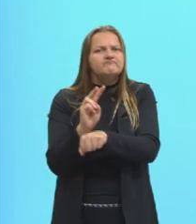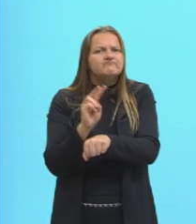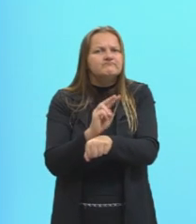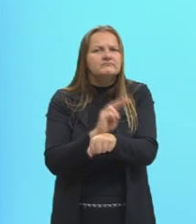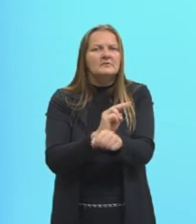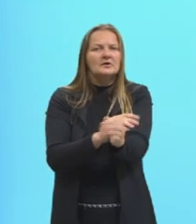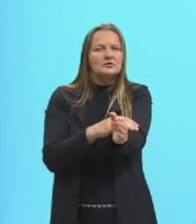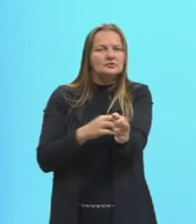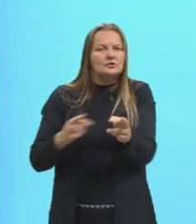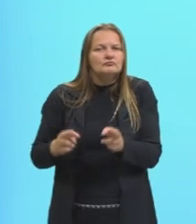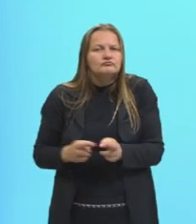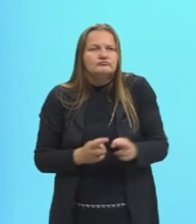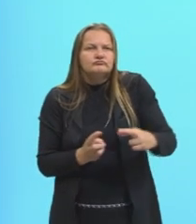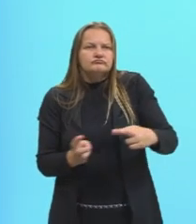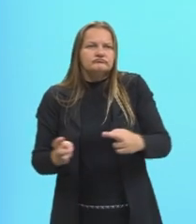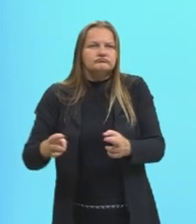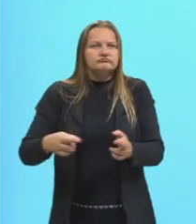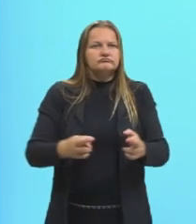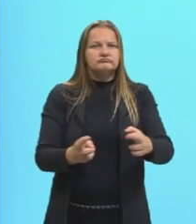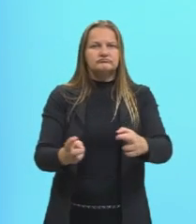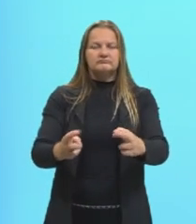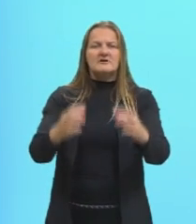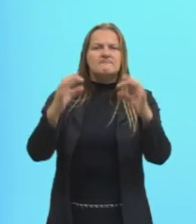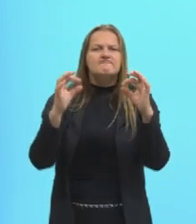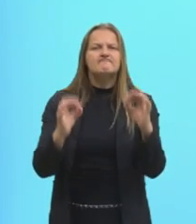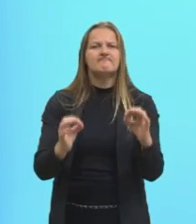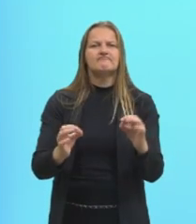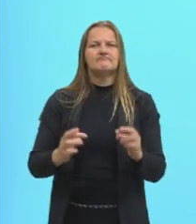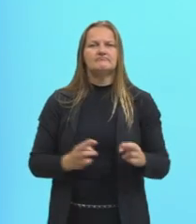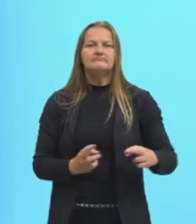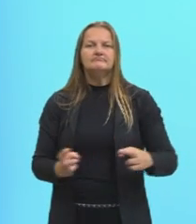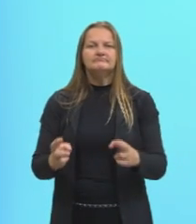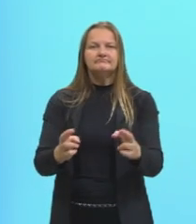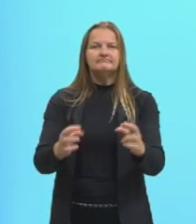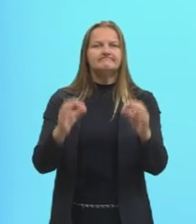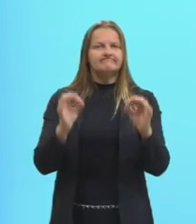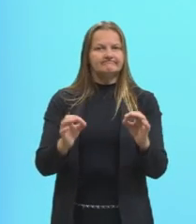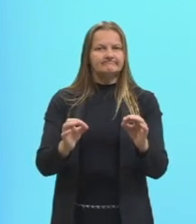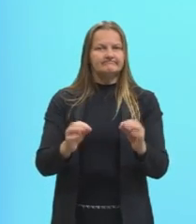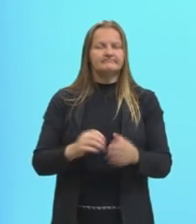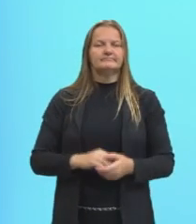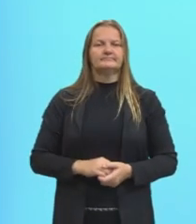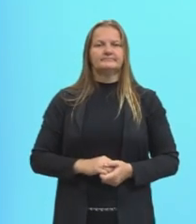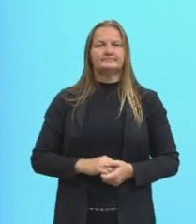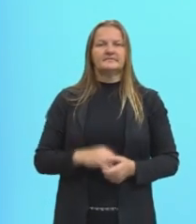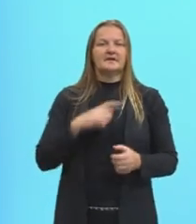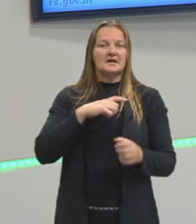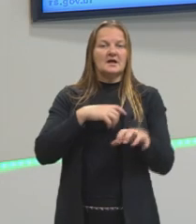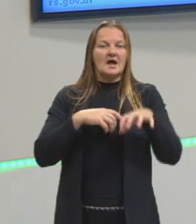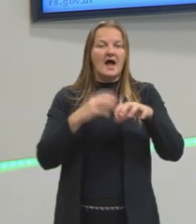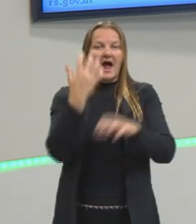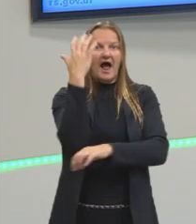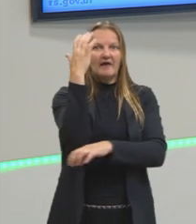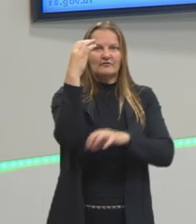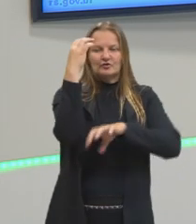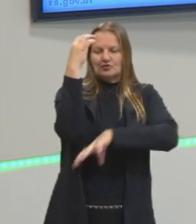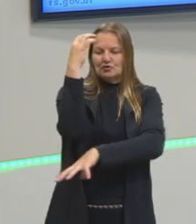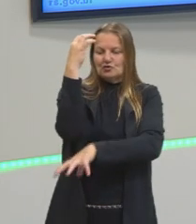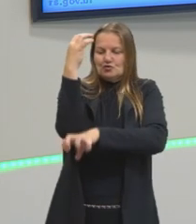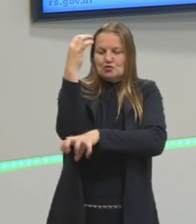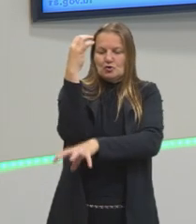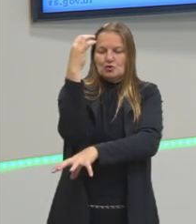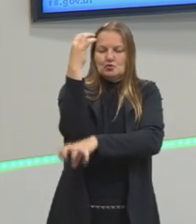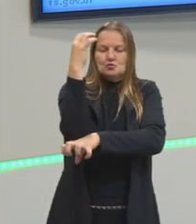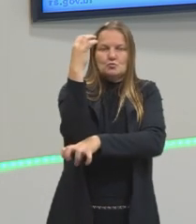colocar o rio no lugar dele não vai dar é muito da daquilo que se espera certo porque tem raízes né